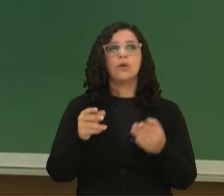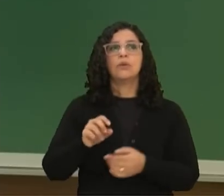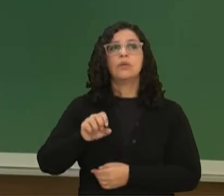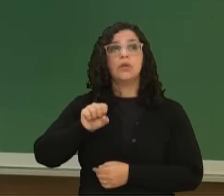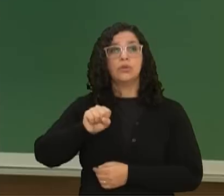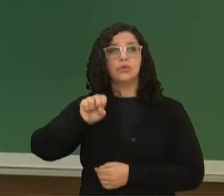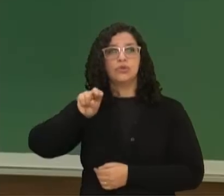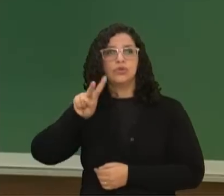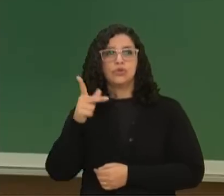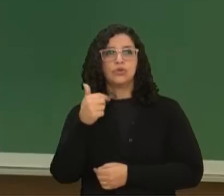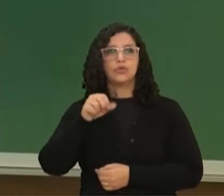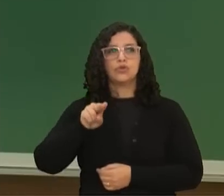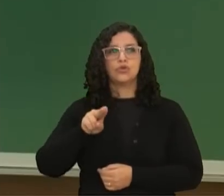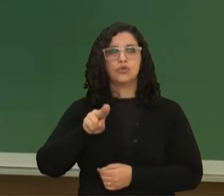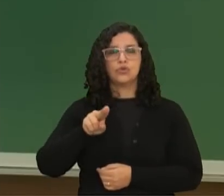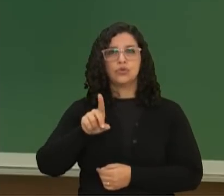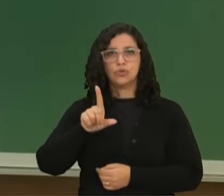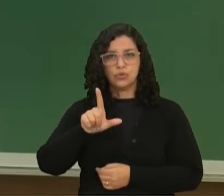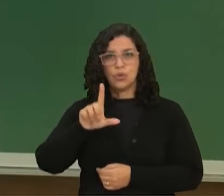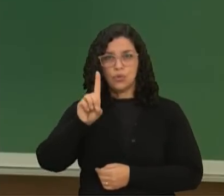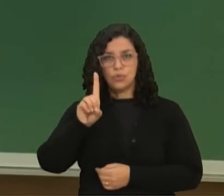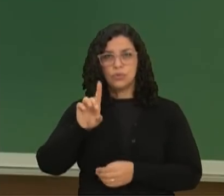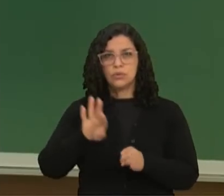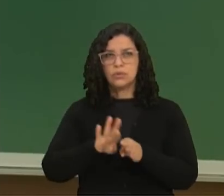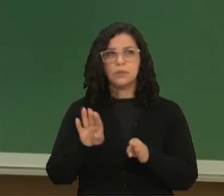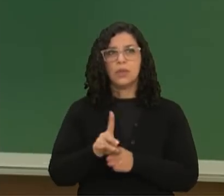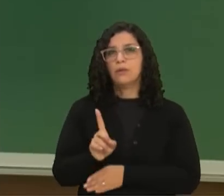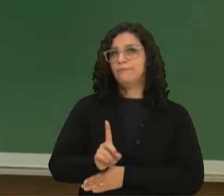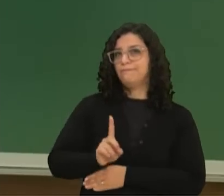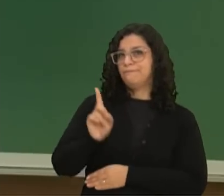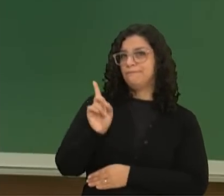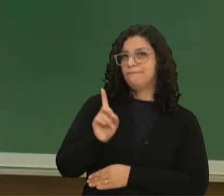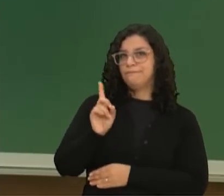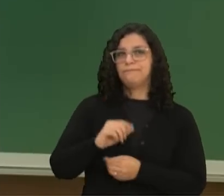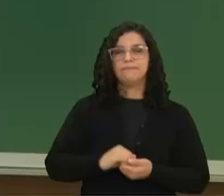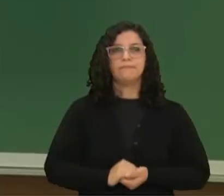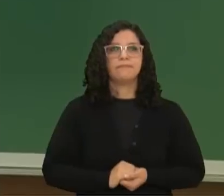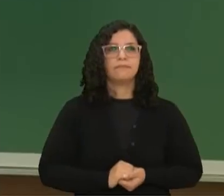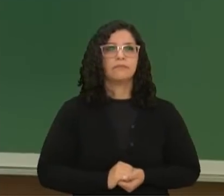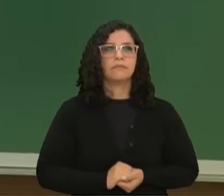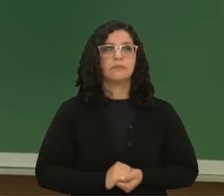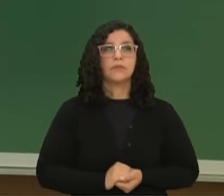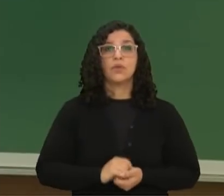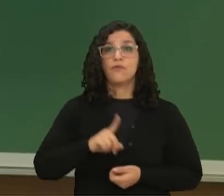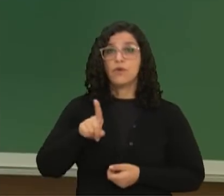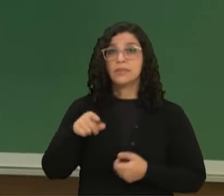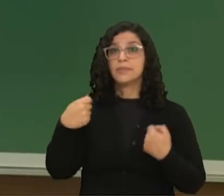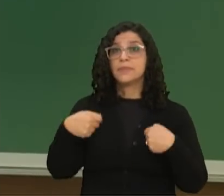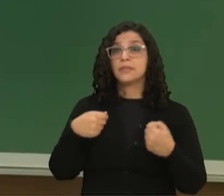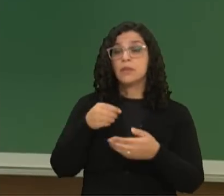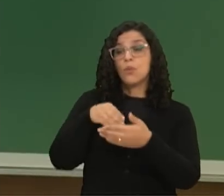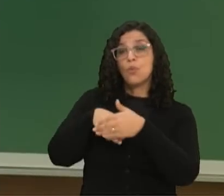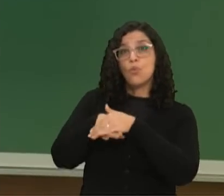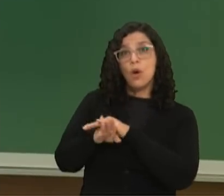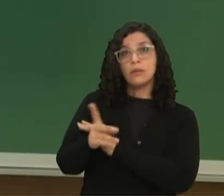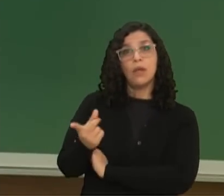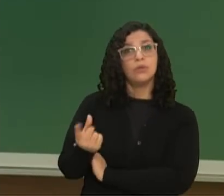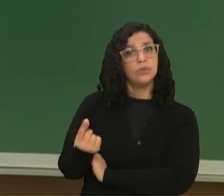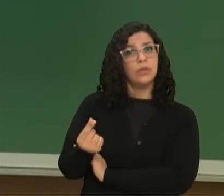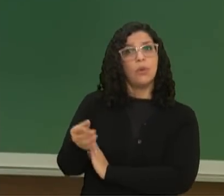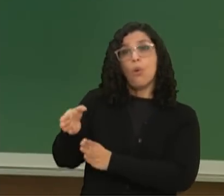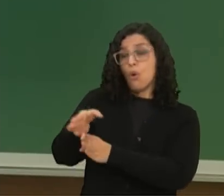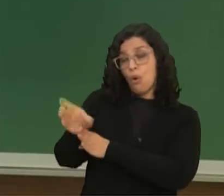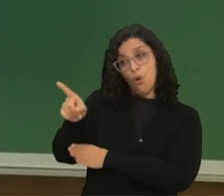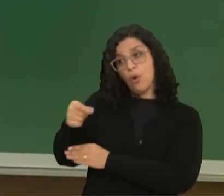should. O exemplo diz assim, you should save some money. você deve guardar dinheiro. Ó, é um conselho que eu